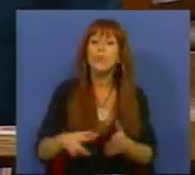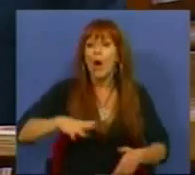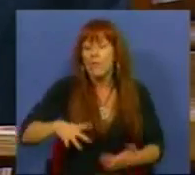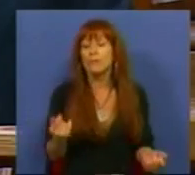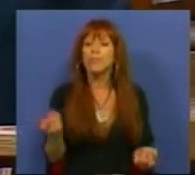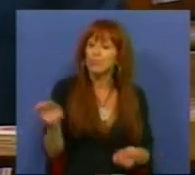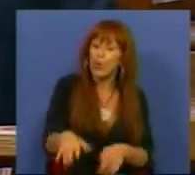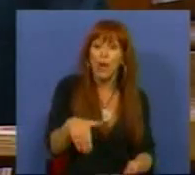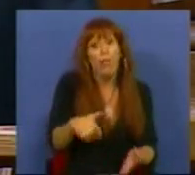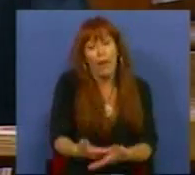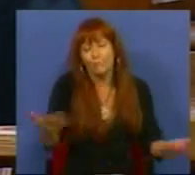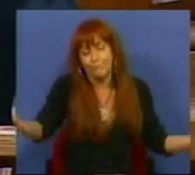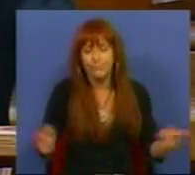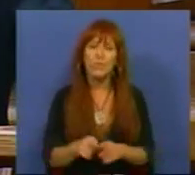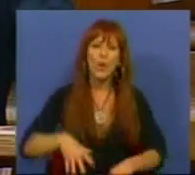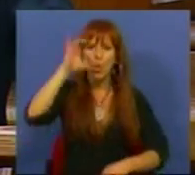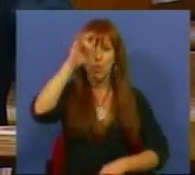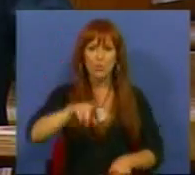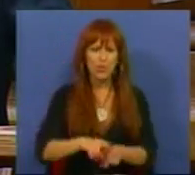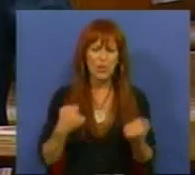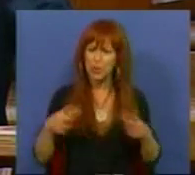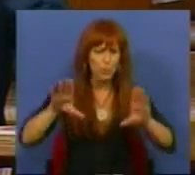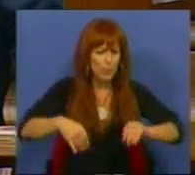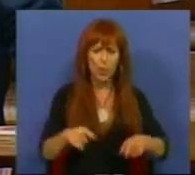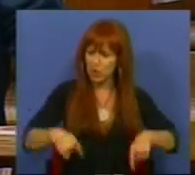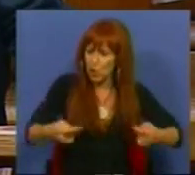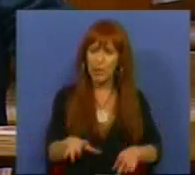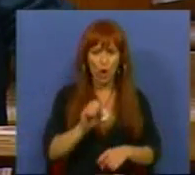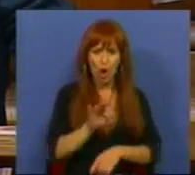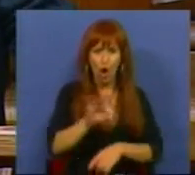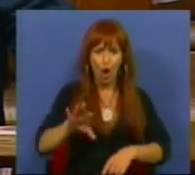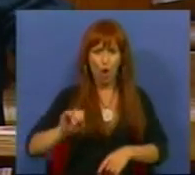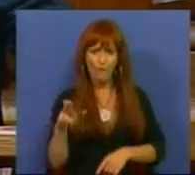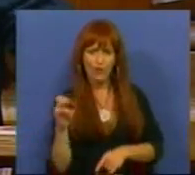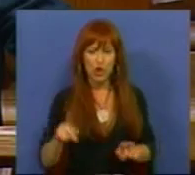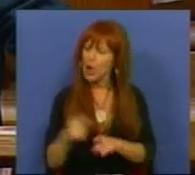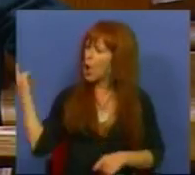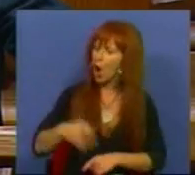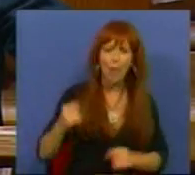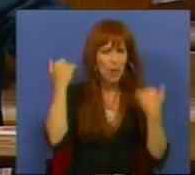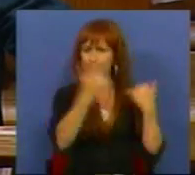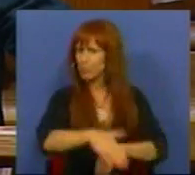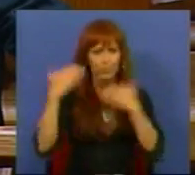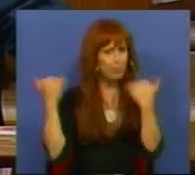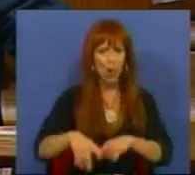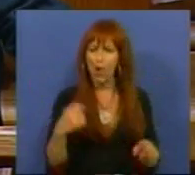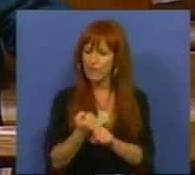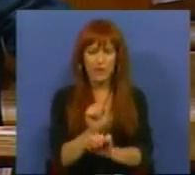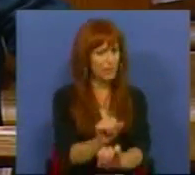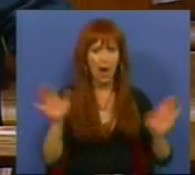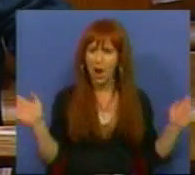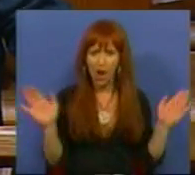mas chegou, o Governo nem extingue o seu próprio offshore, nem impõe restrições ao seu